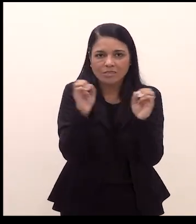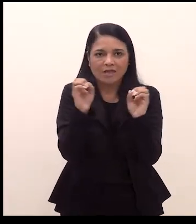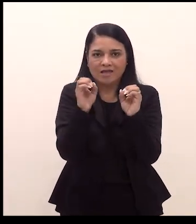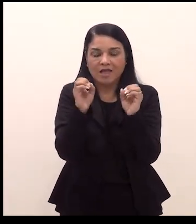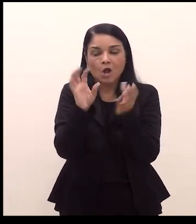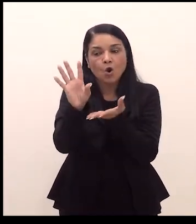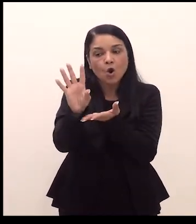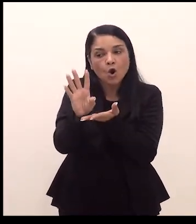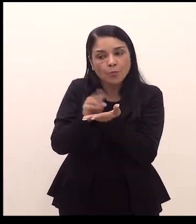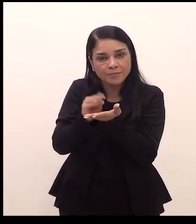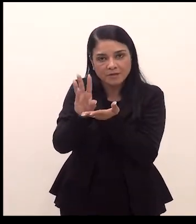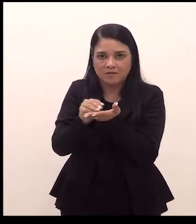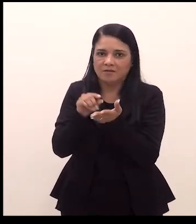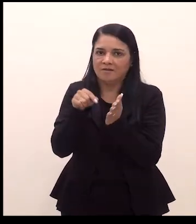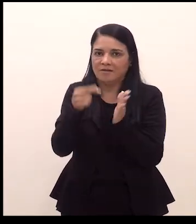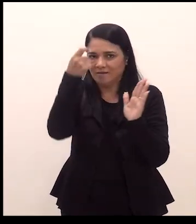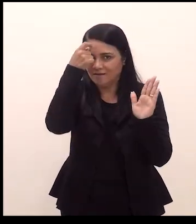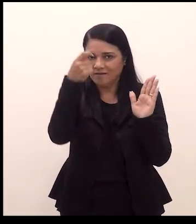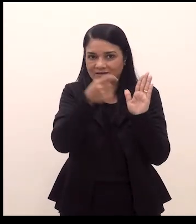não cria nada, né? Ela só copia.